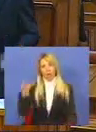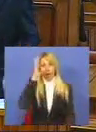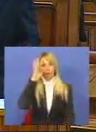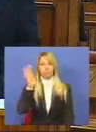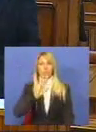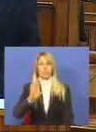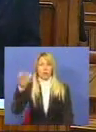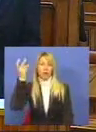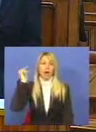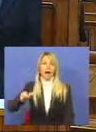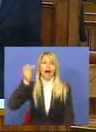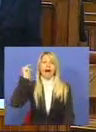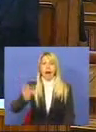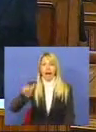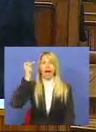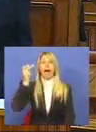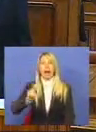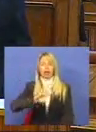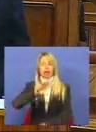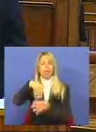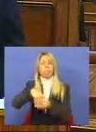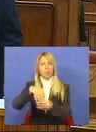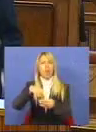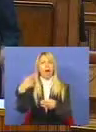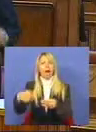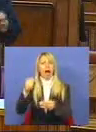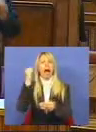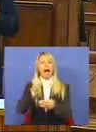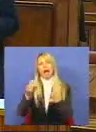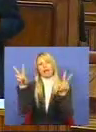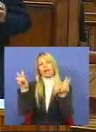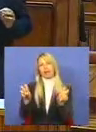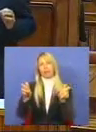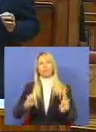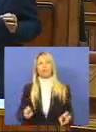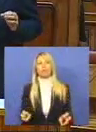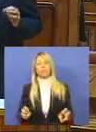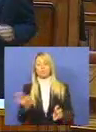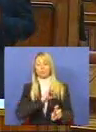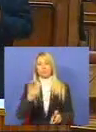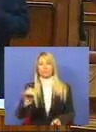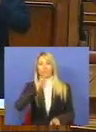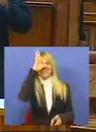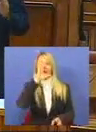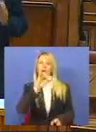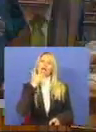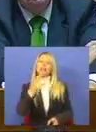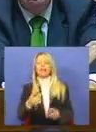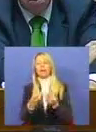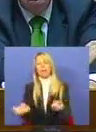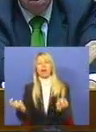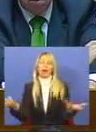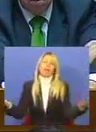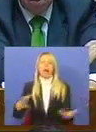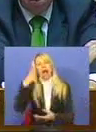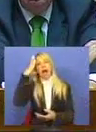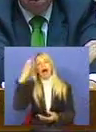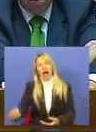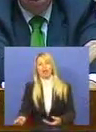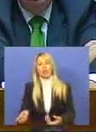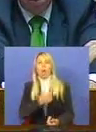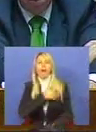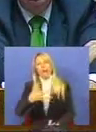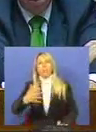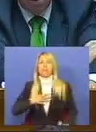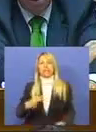anos que vivia de crimes. O Sr. Primeiro-Ministro gosta de dizer a esta bancada: vocês acham que os empresários são potencialmente